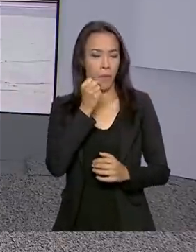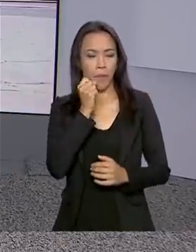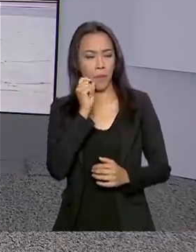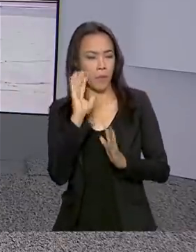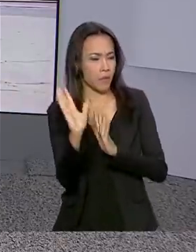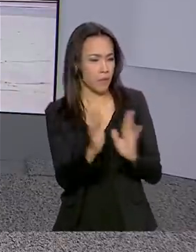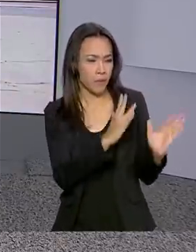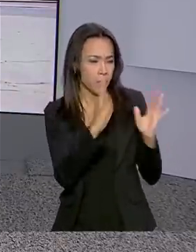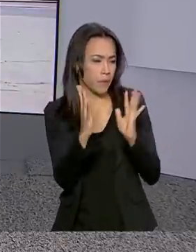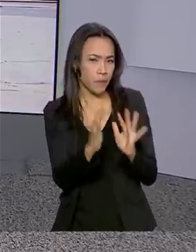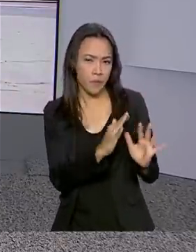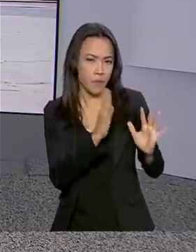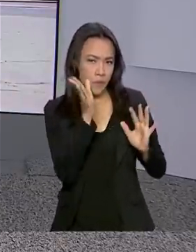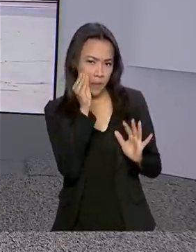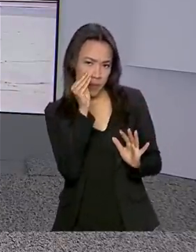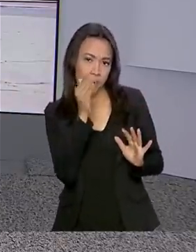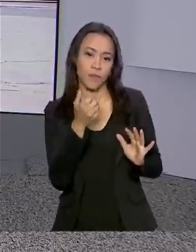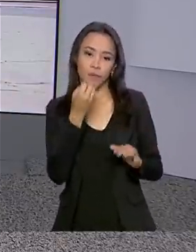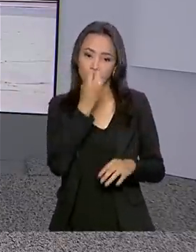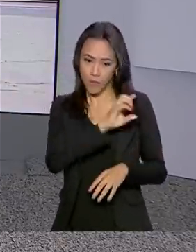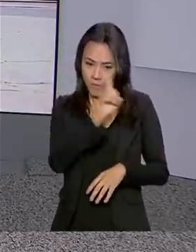Dani, bom dia para você.